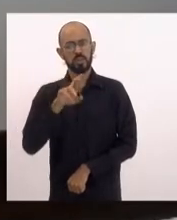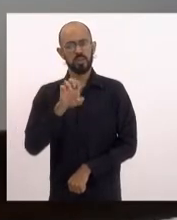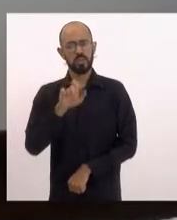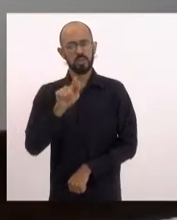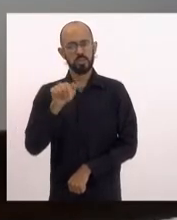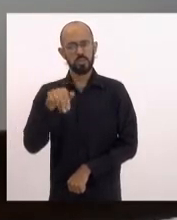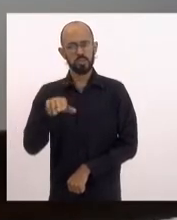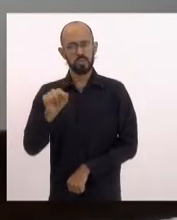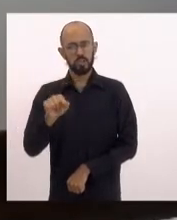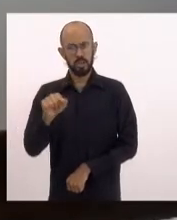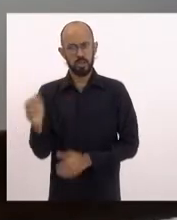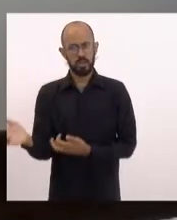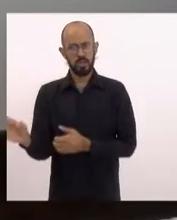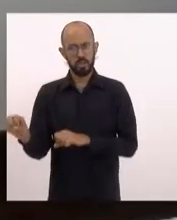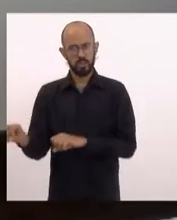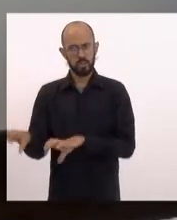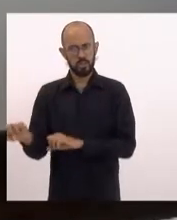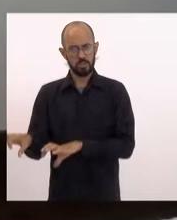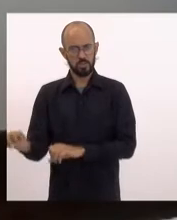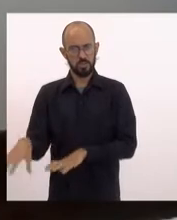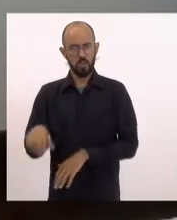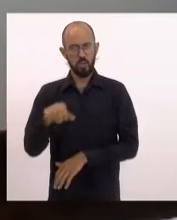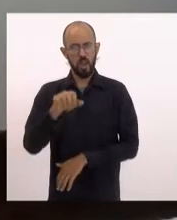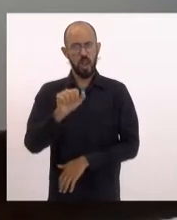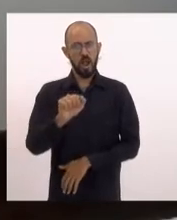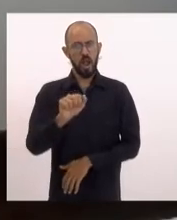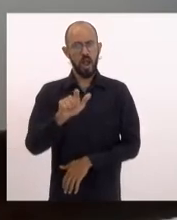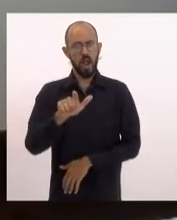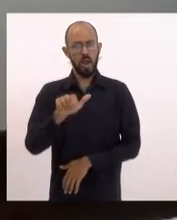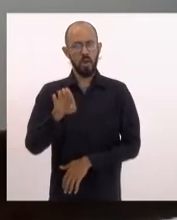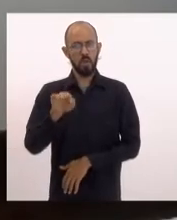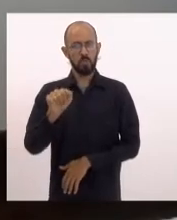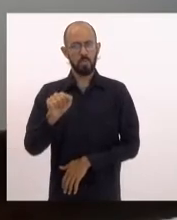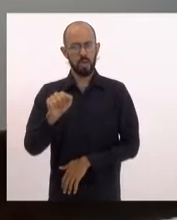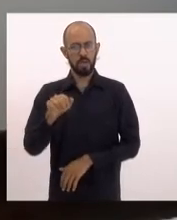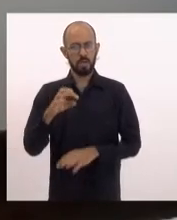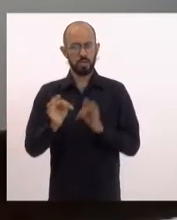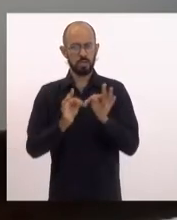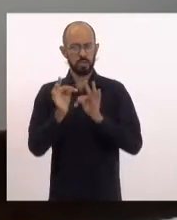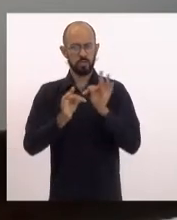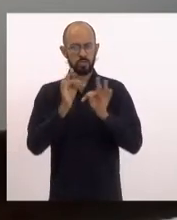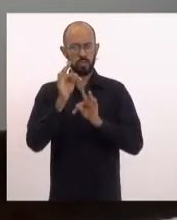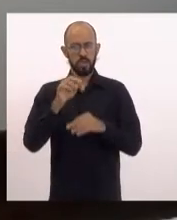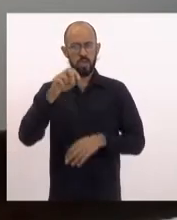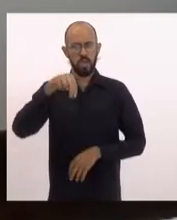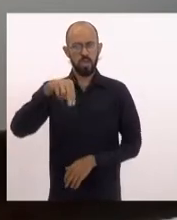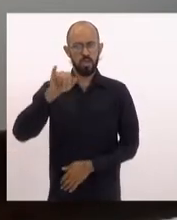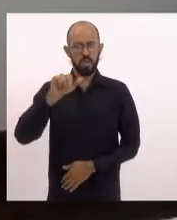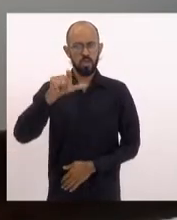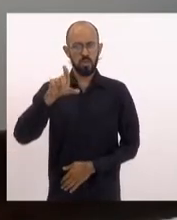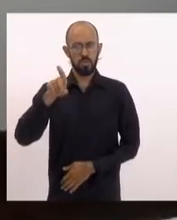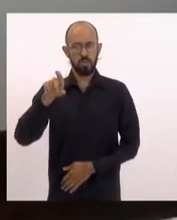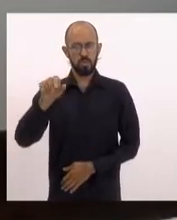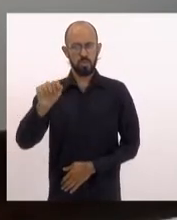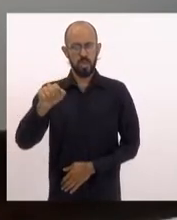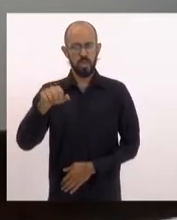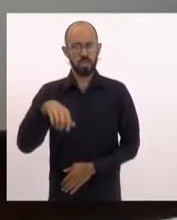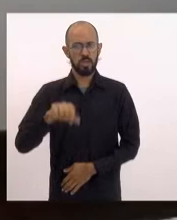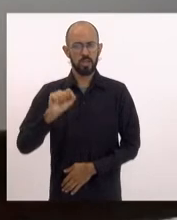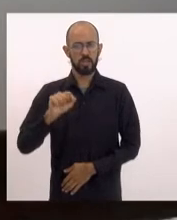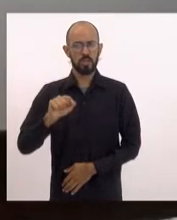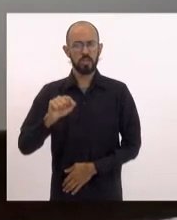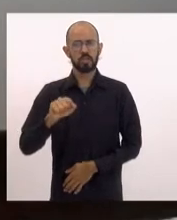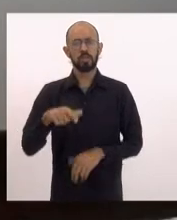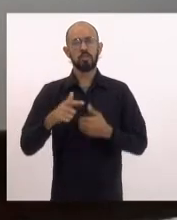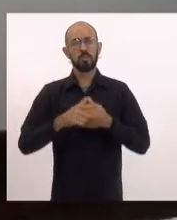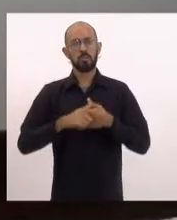Garcia na educação, Alba Zaluar na antropologia, Nilda Teves, que nos deixou recentemente, teve um papel importante, inclusive,